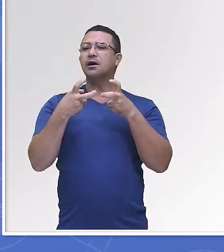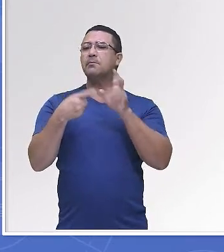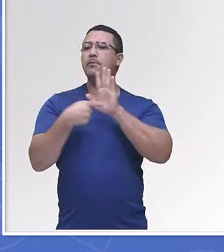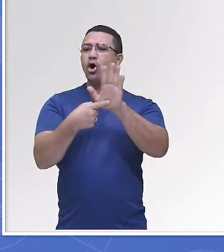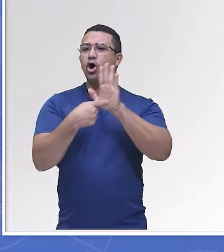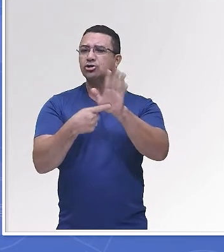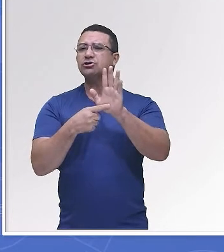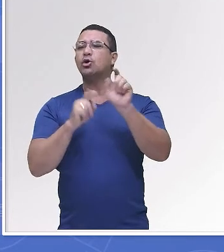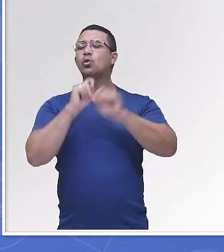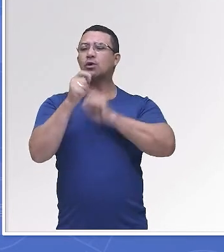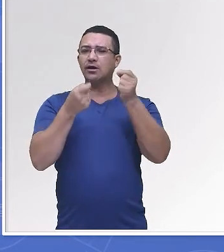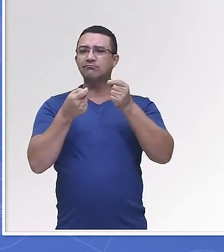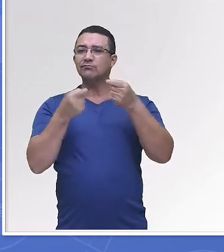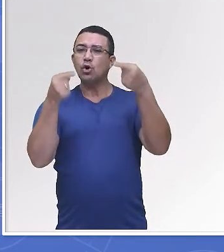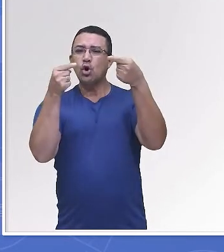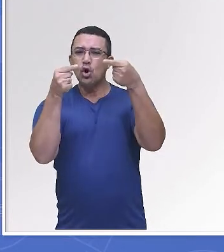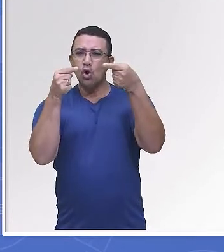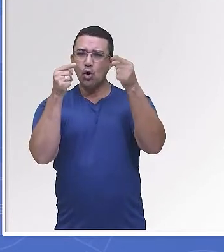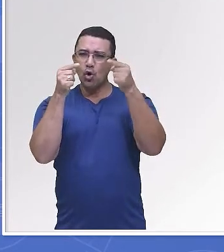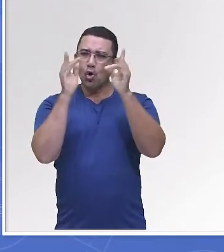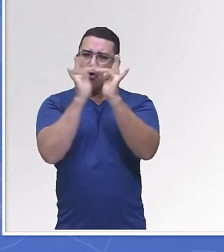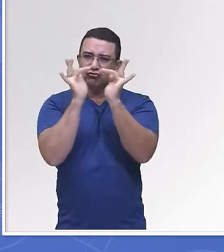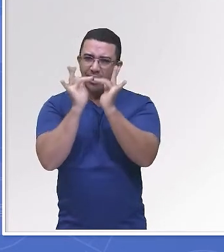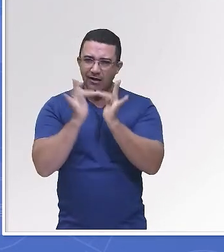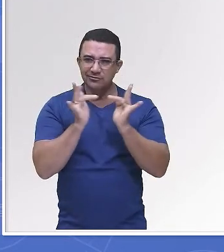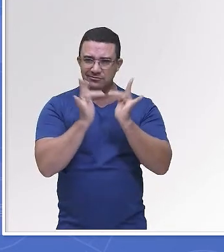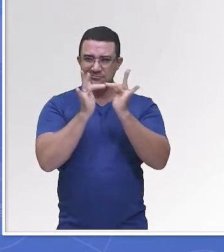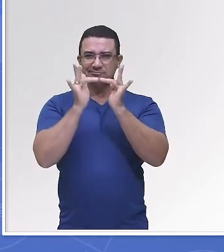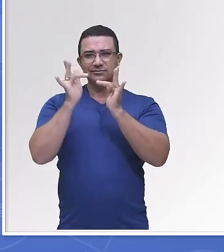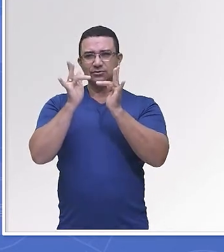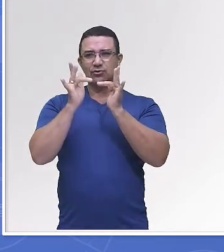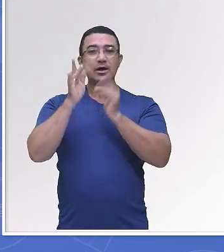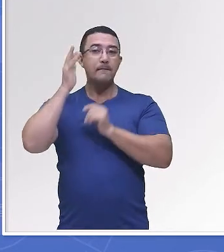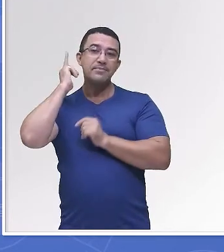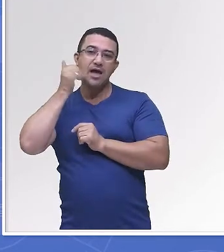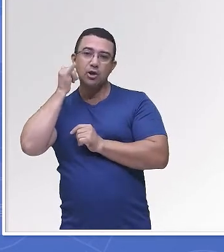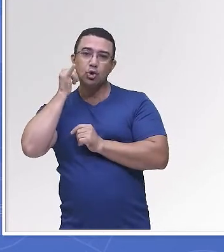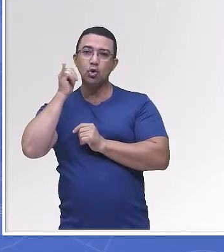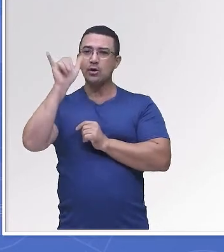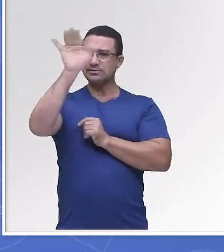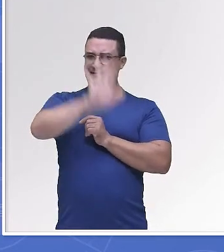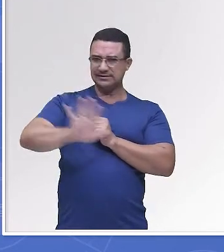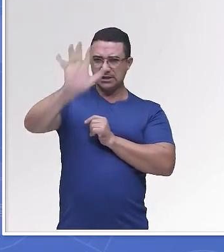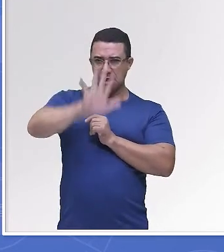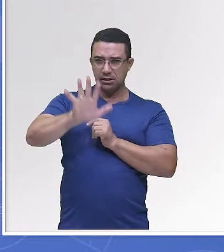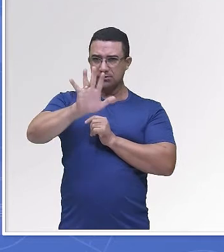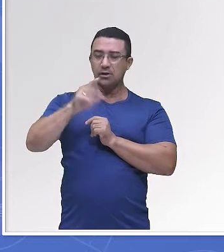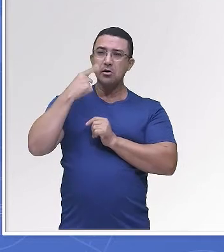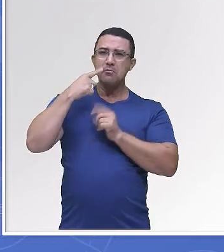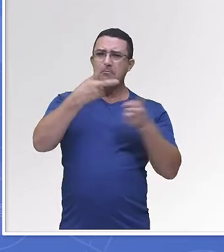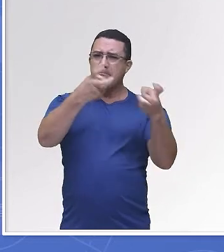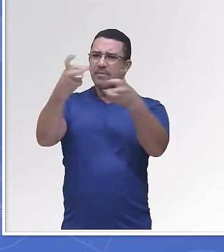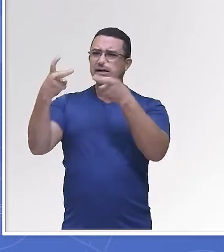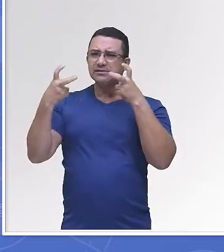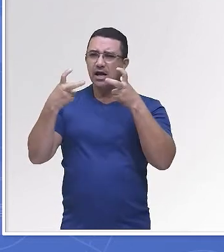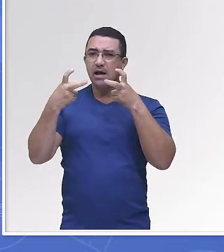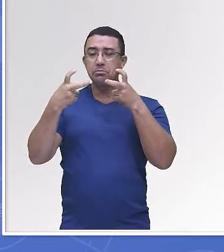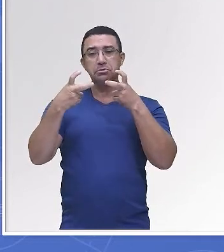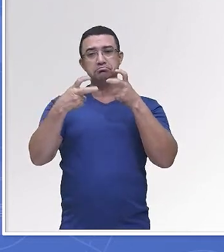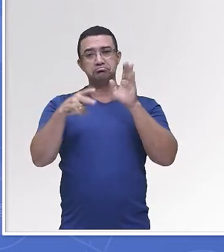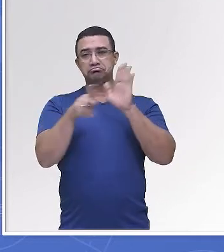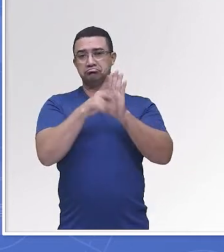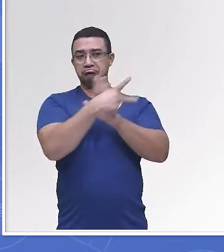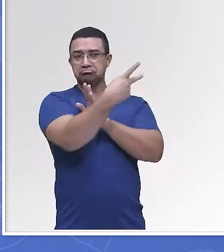envolvimento do narrador com a cena, né? Ele vai se envolvendo a partir da maneira como ele a descreve, da maneira como ele